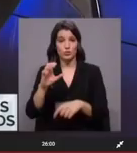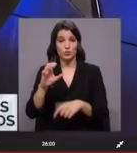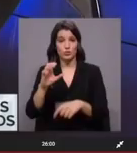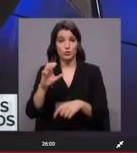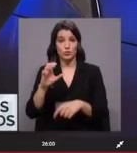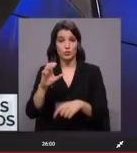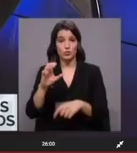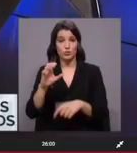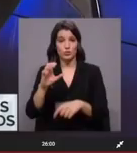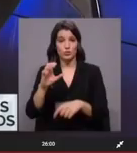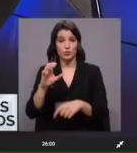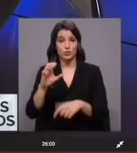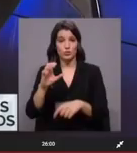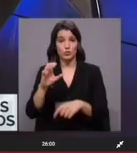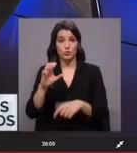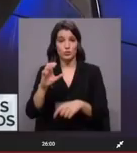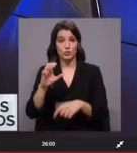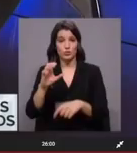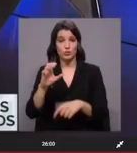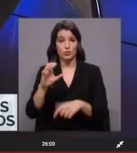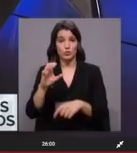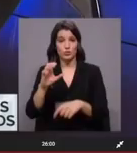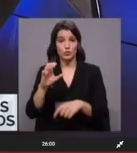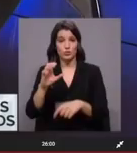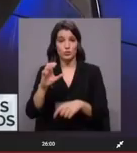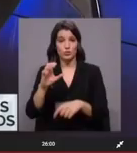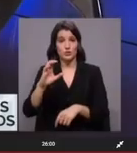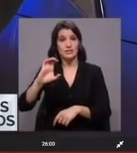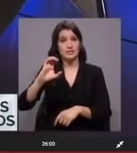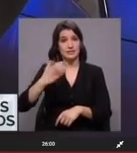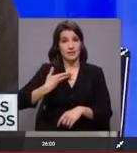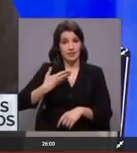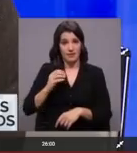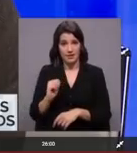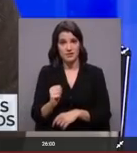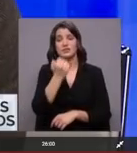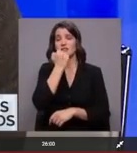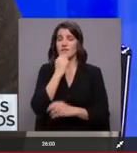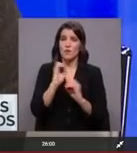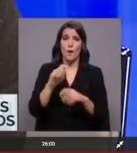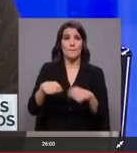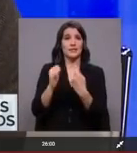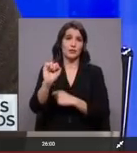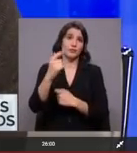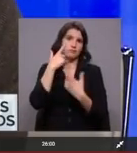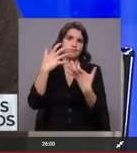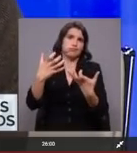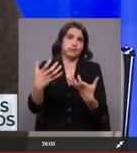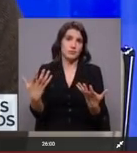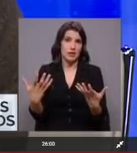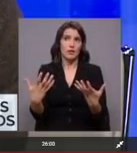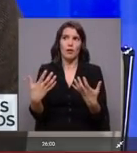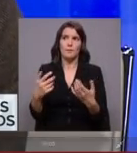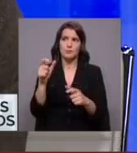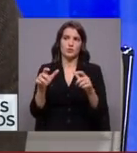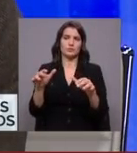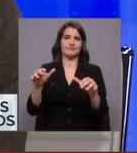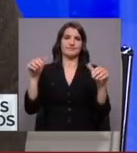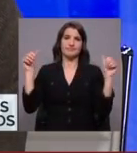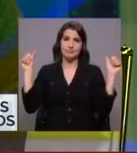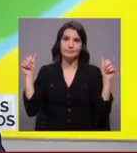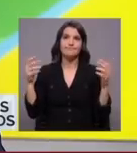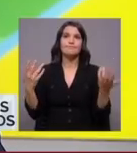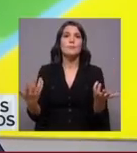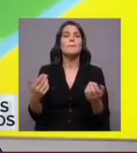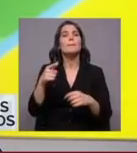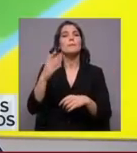vejo não vejo grande e pode ser direta de ganhar mas pronto mas vou fazer uma batalha o teu partido EA público tem que não estou aqui a especular também acho